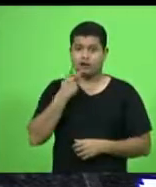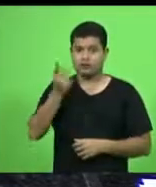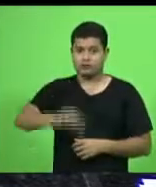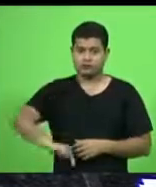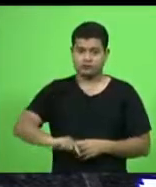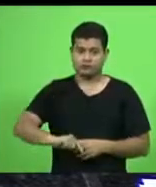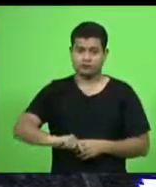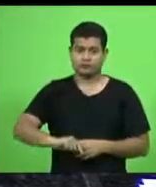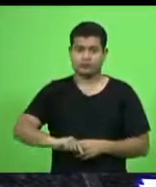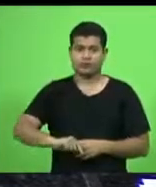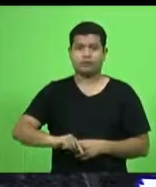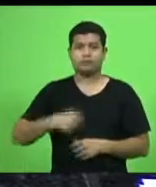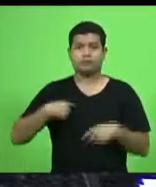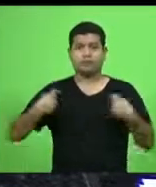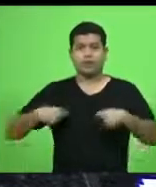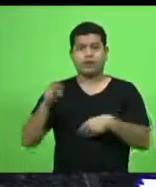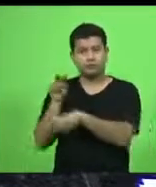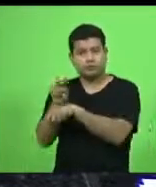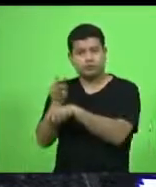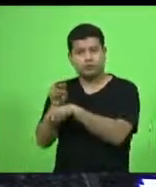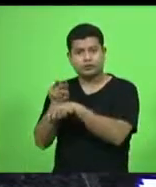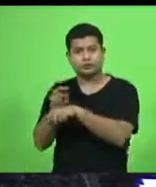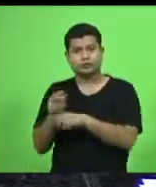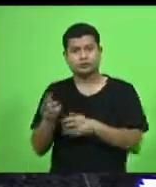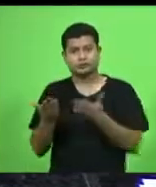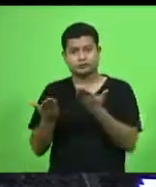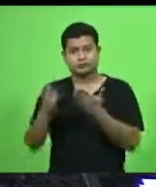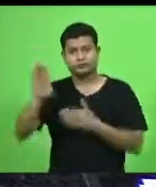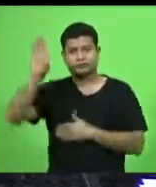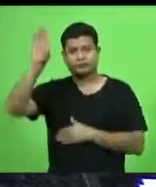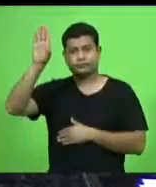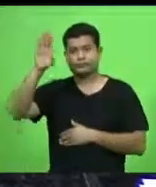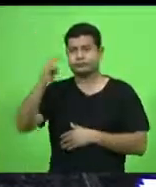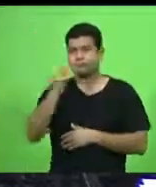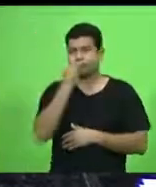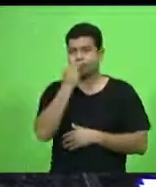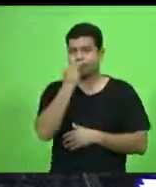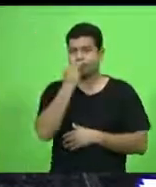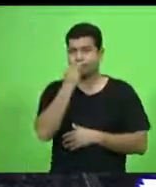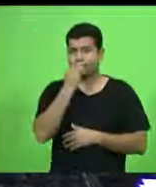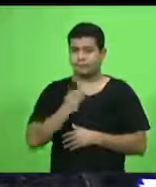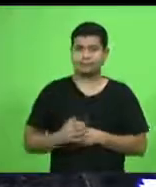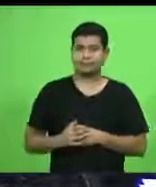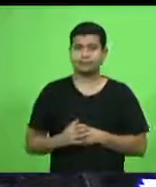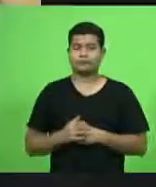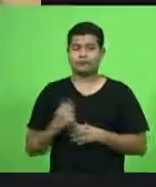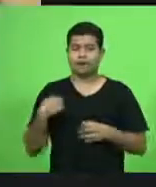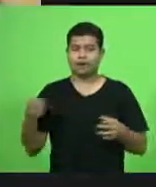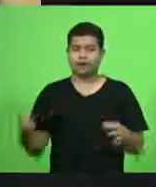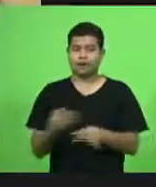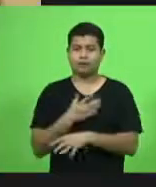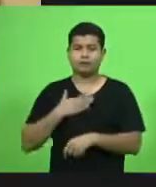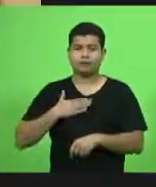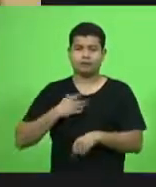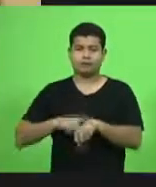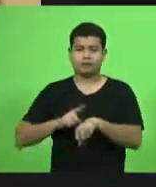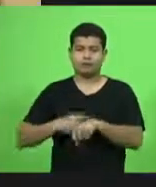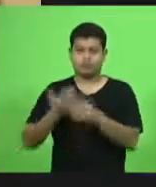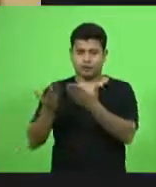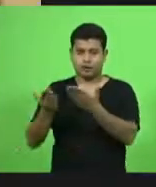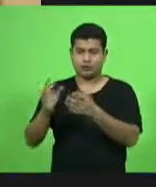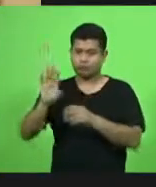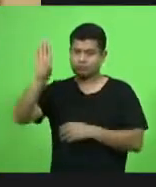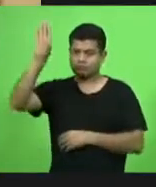preciso fiscalizar. Deputado Sopelsa, tem a palavra para concluir meu tempo.